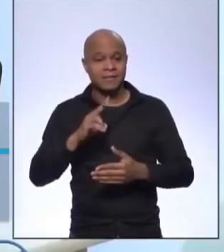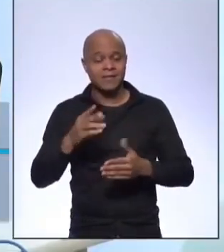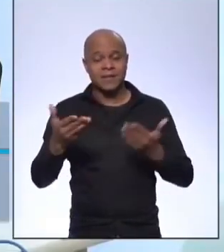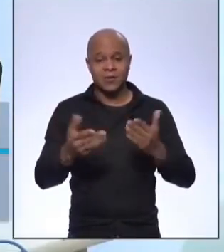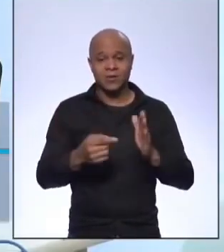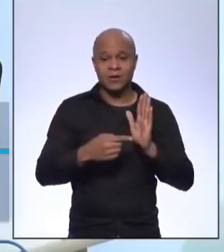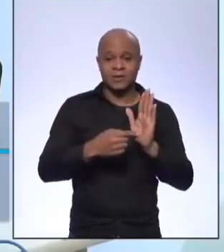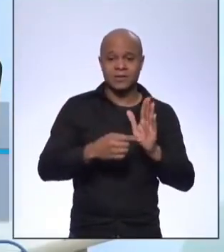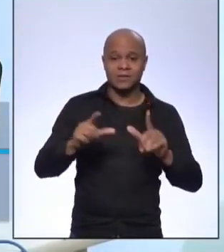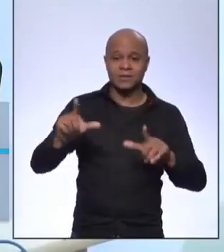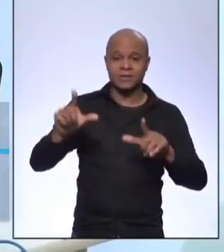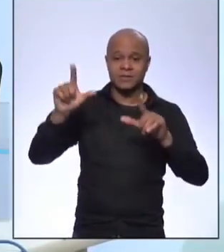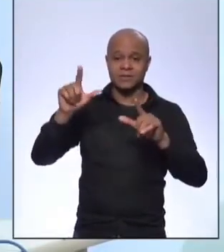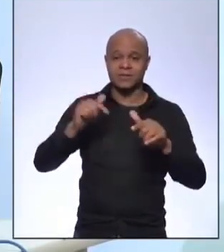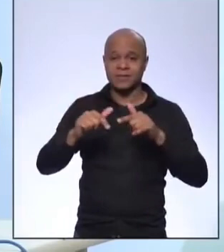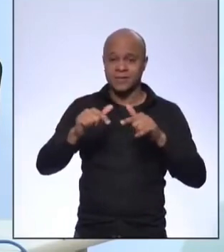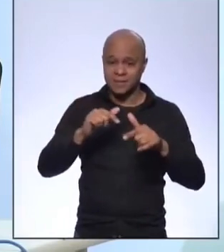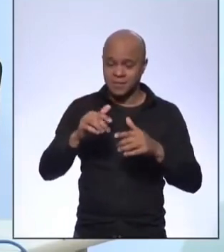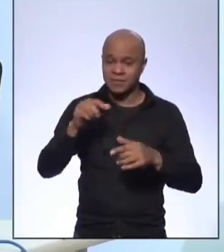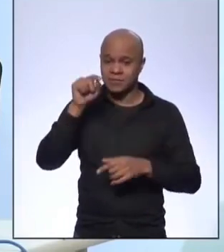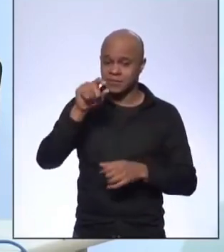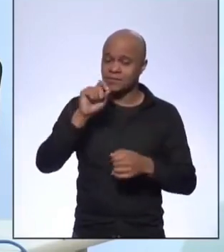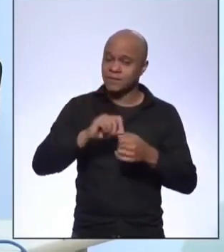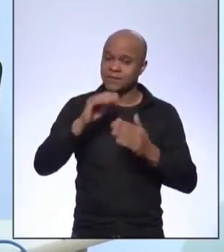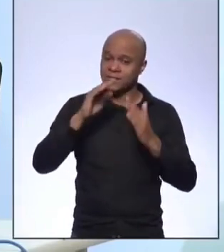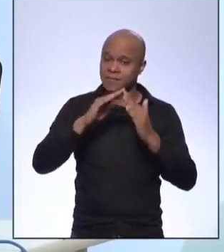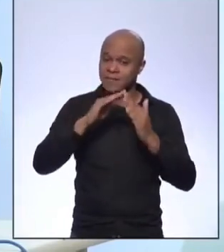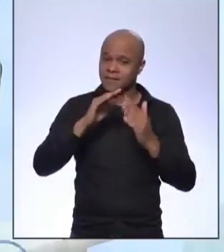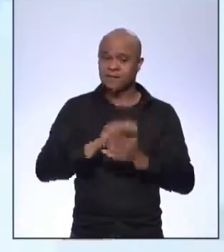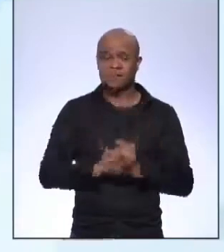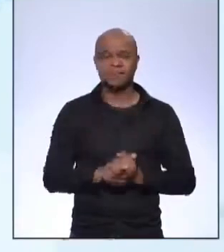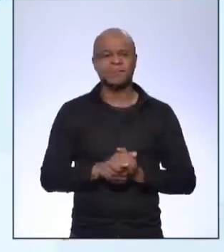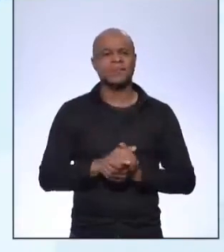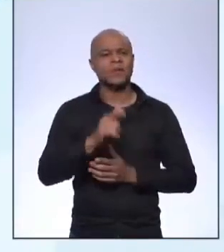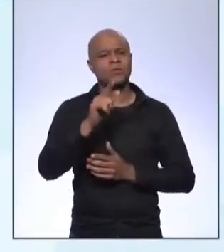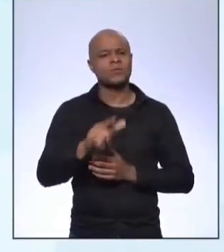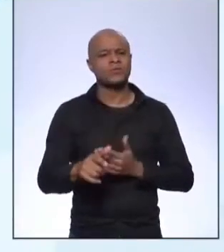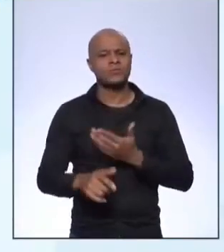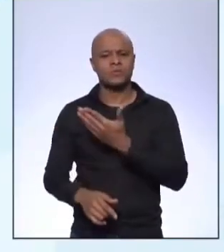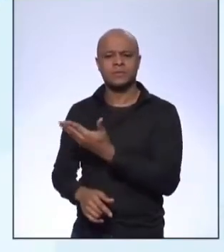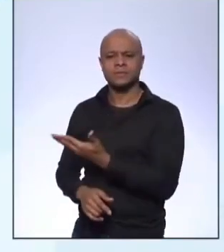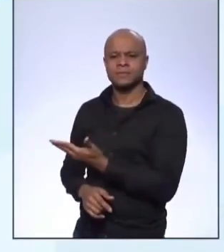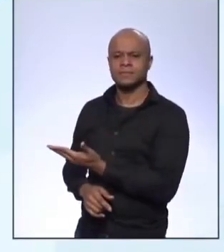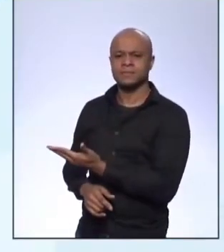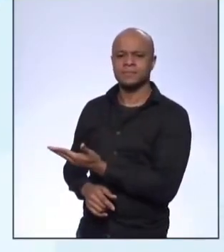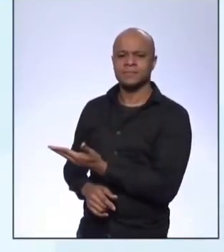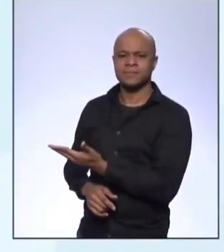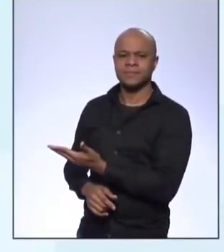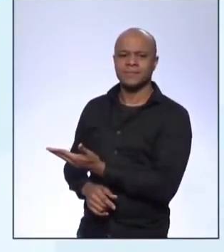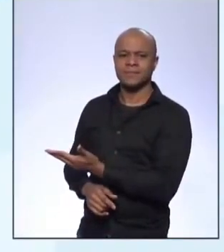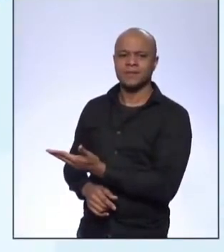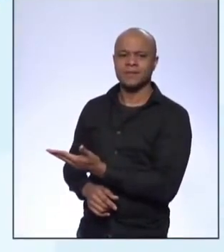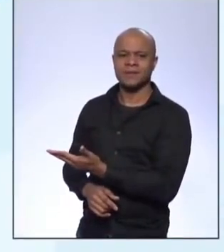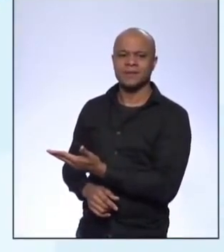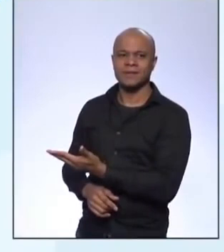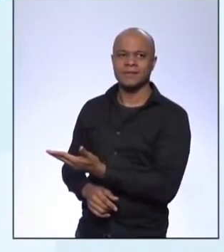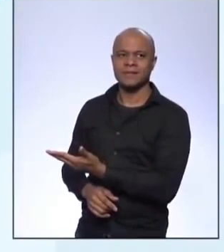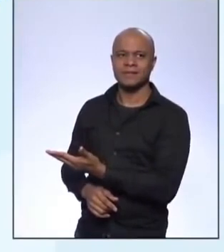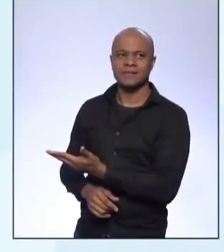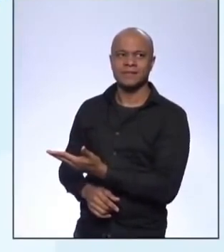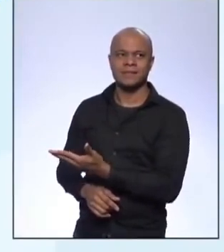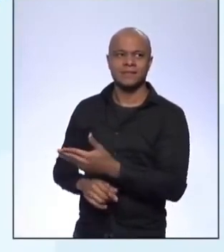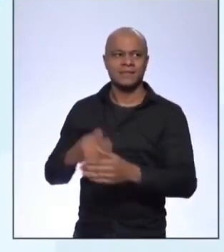tela para vocês a nossa atividade complementar, que é dando continuidade a essa aí da imagem do Hernan Cortez que a